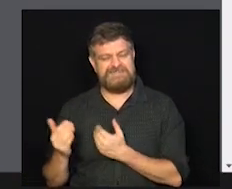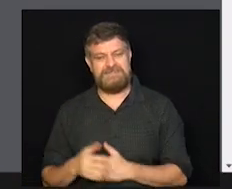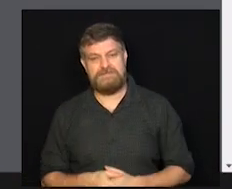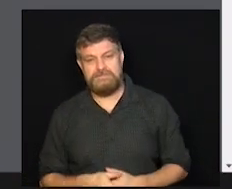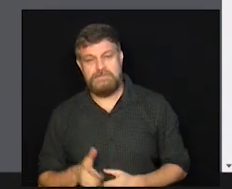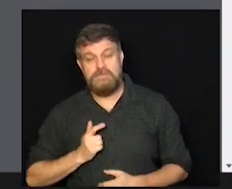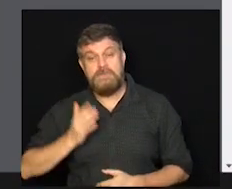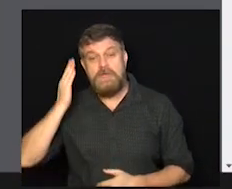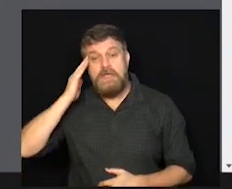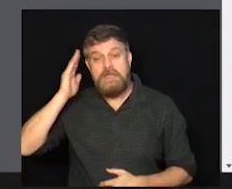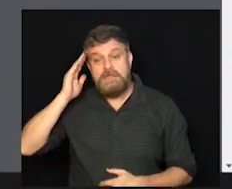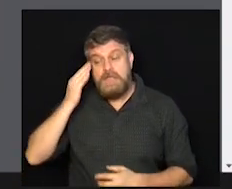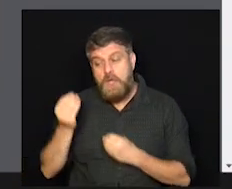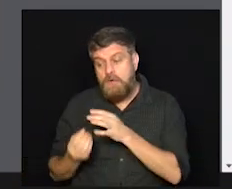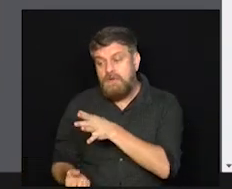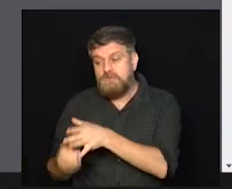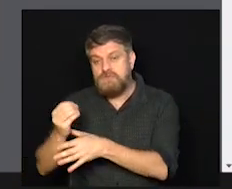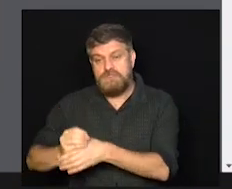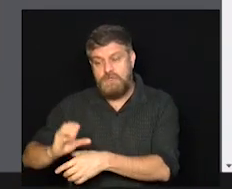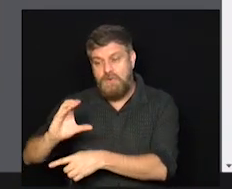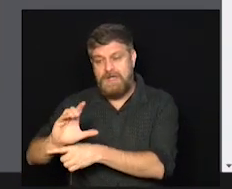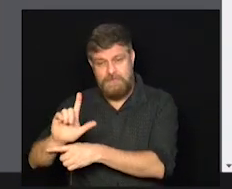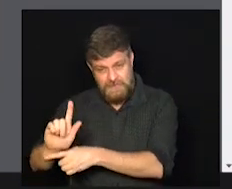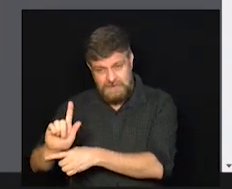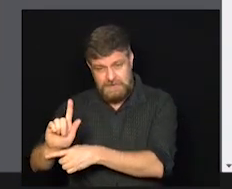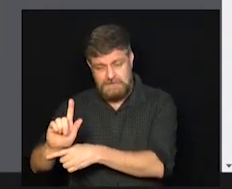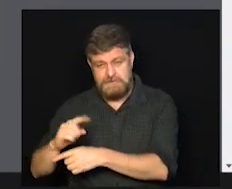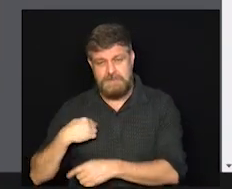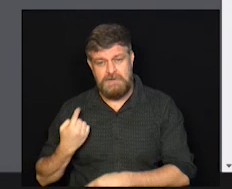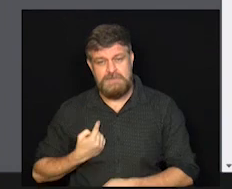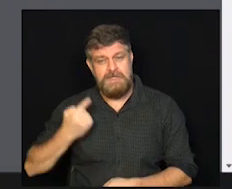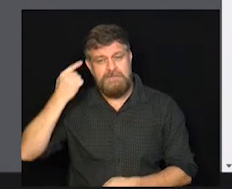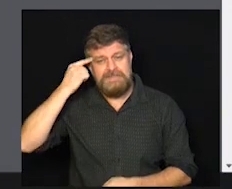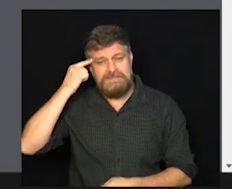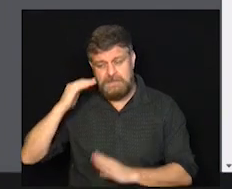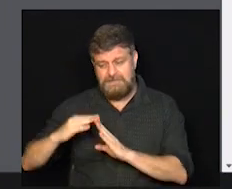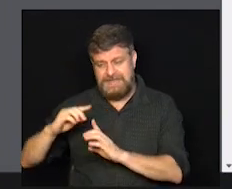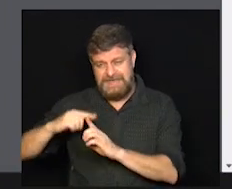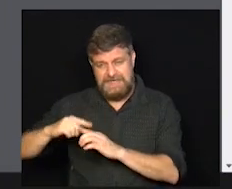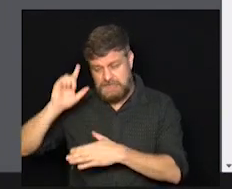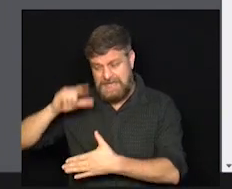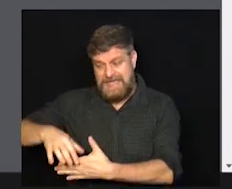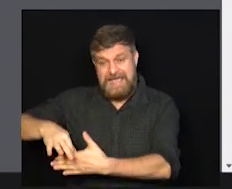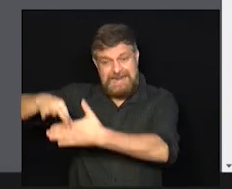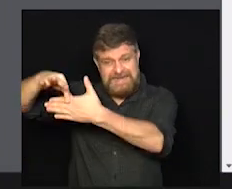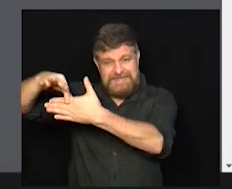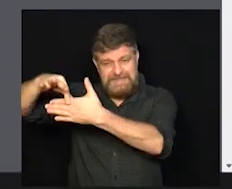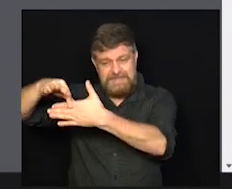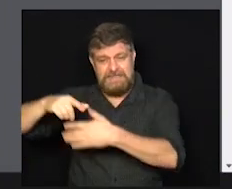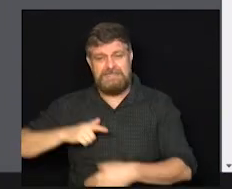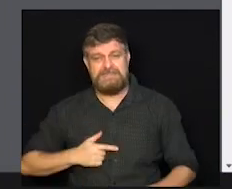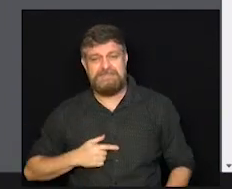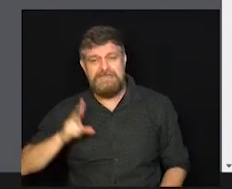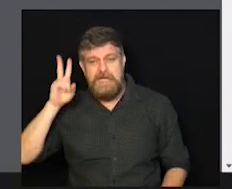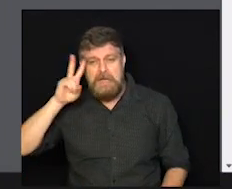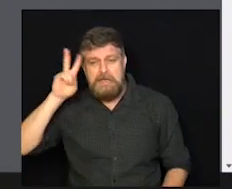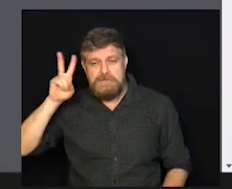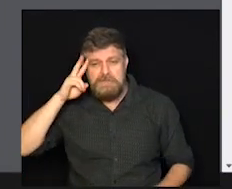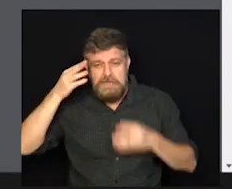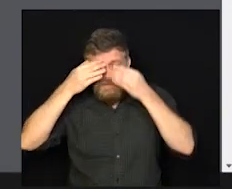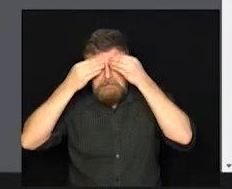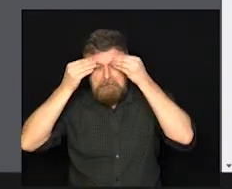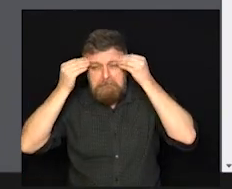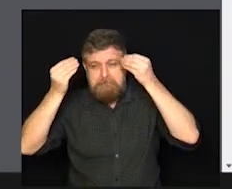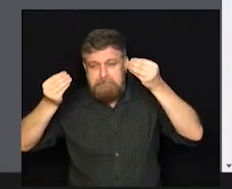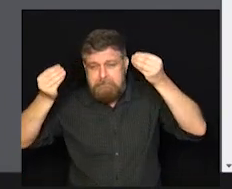Campo Grande. E até já que nós estamos falando aqui de lideranças religiosas, uma fé sem memória, como nos diz